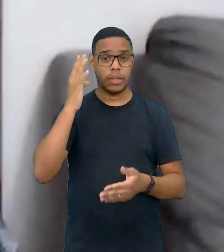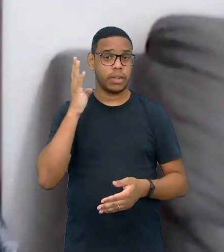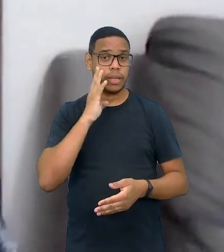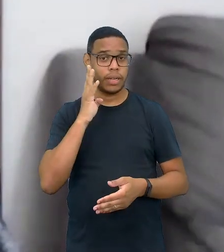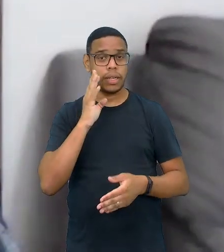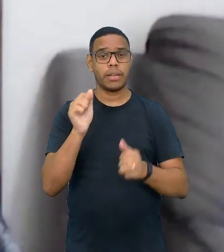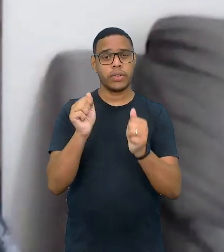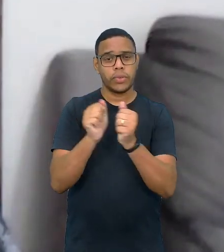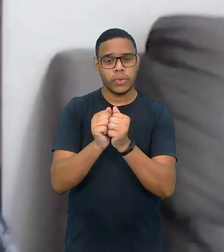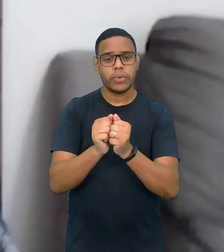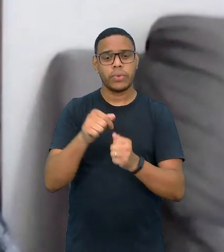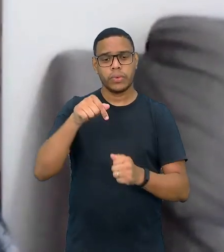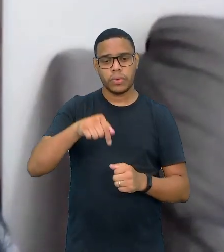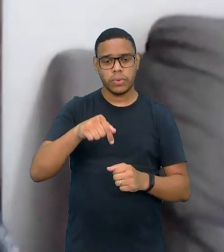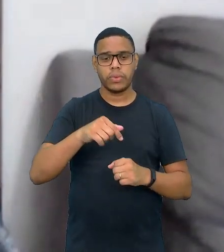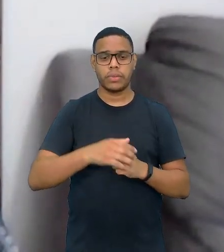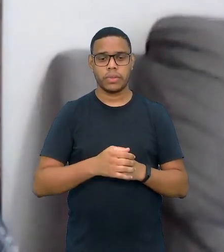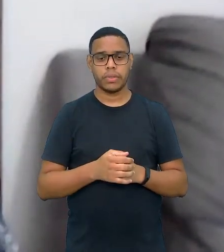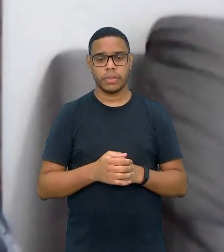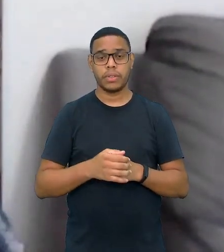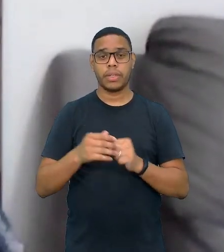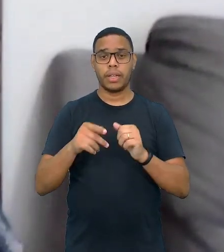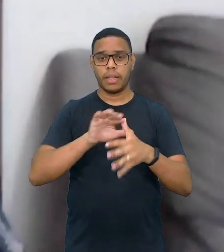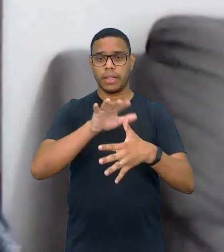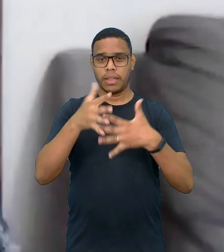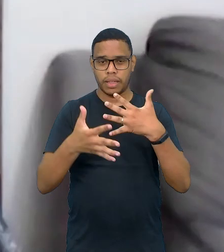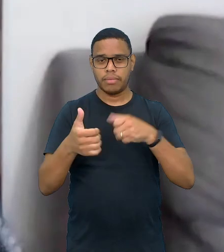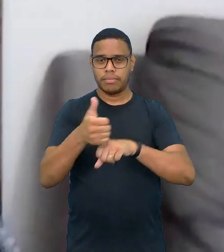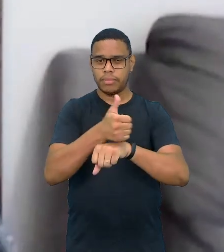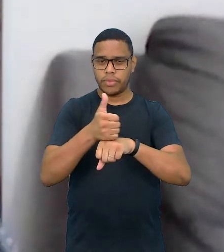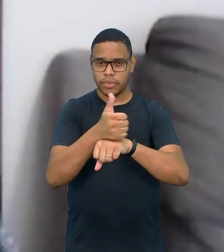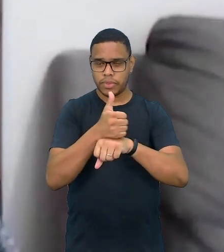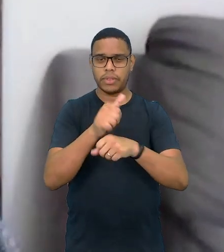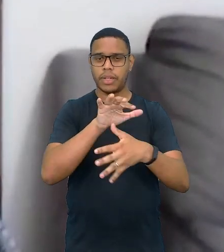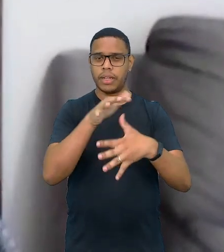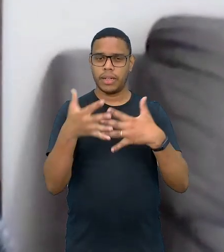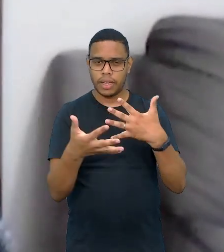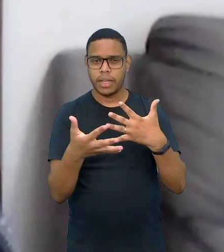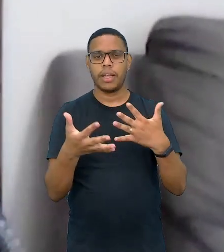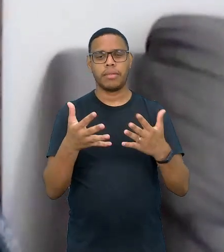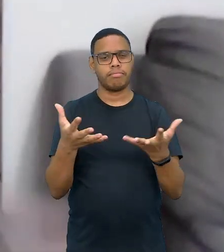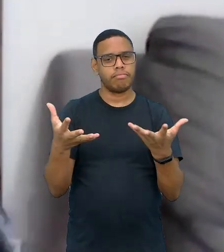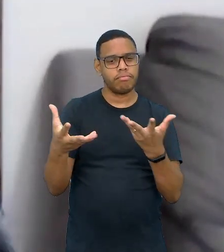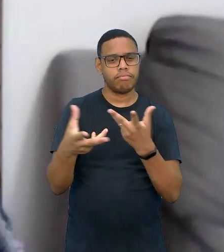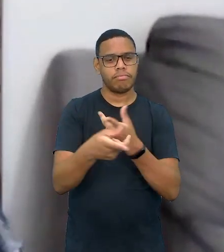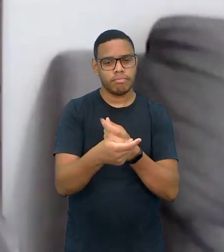aí com a gente, né, que é do Libras, né, esses profissionais maravilhosos que